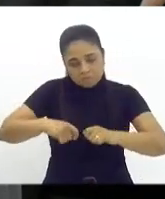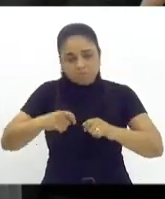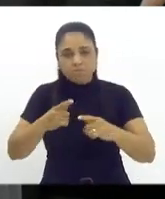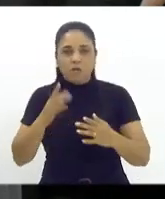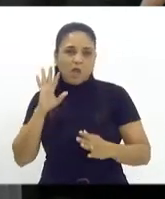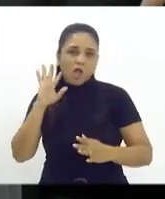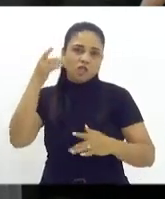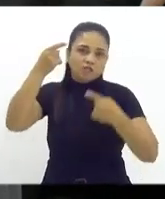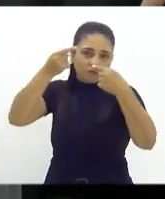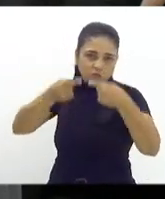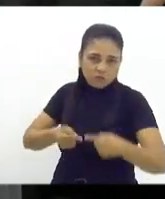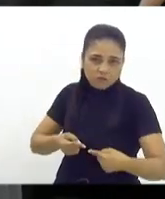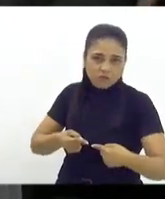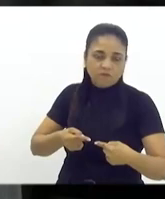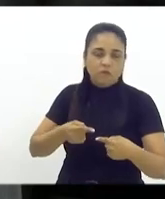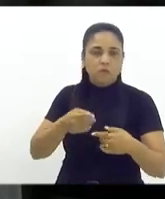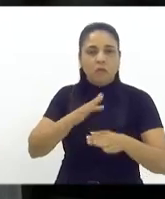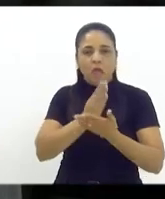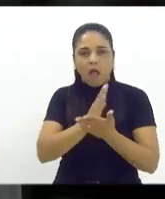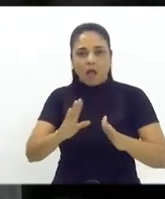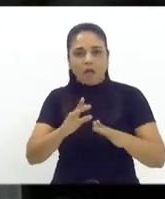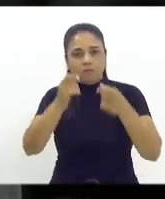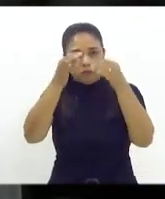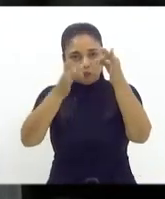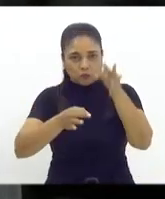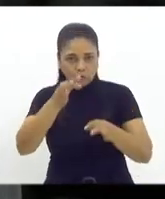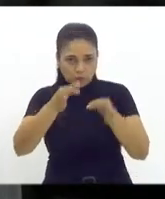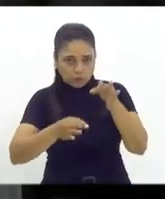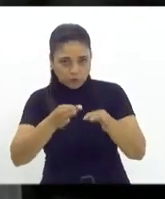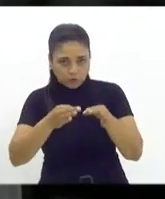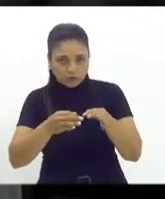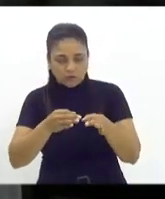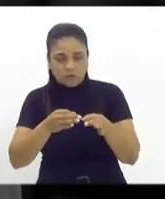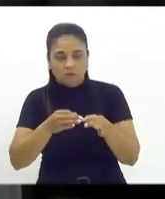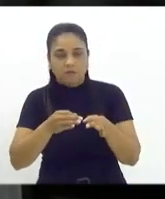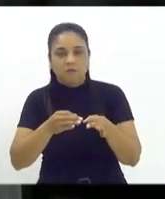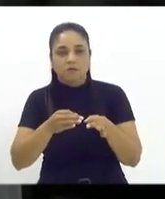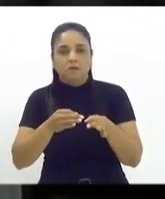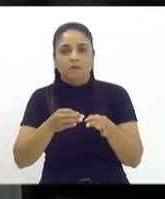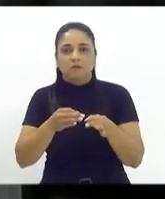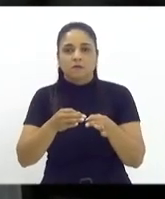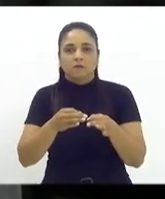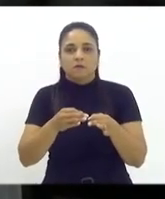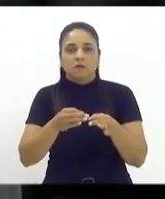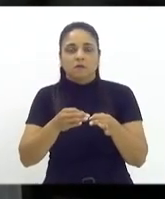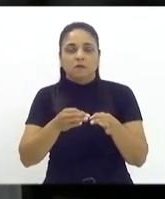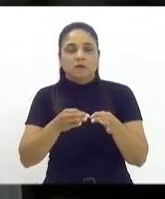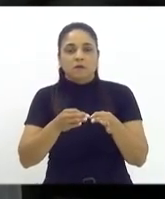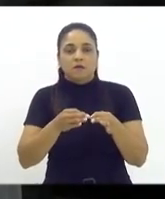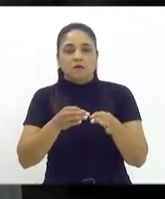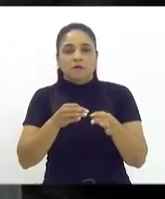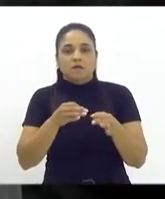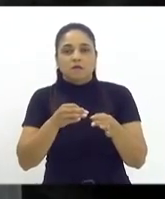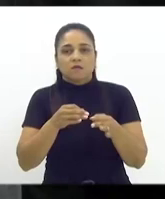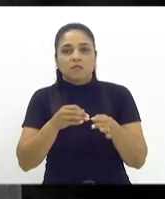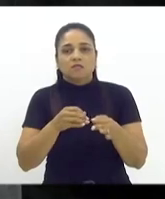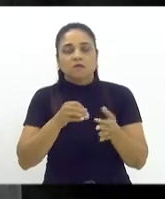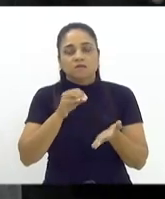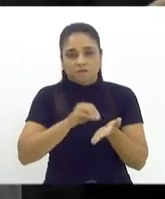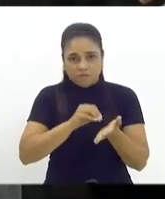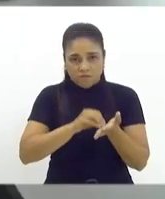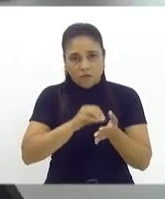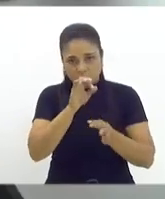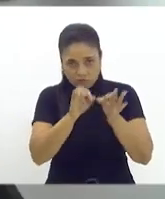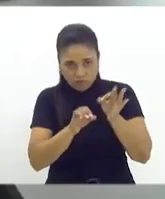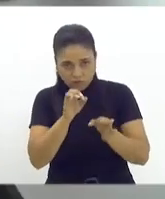e que acabe com essas injustiças que são no nosso país são justiças que já vende muito tempo